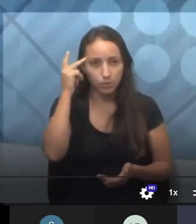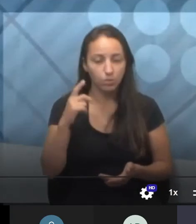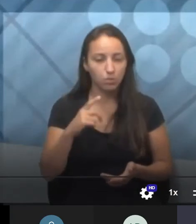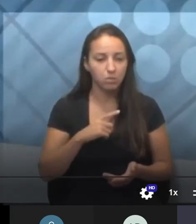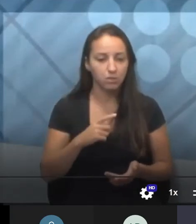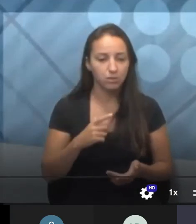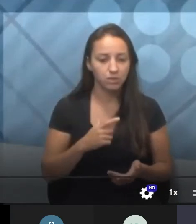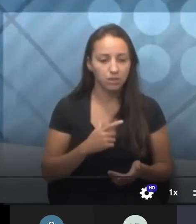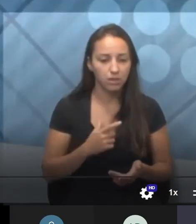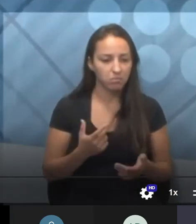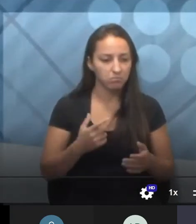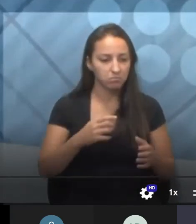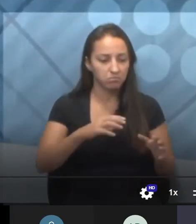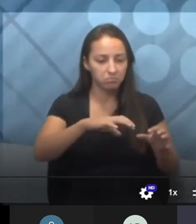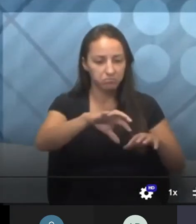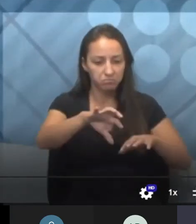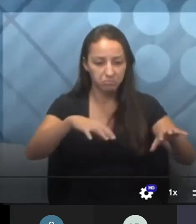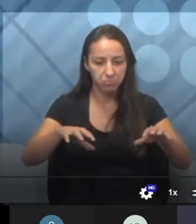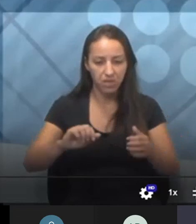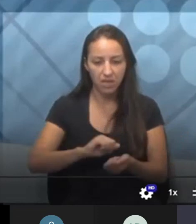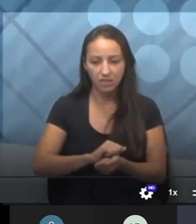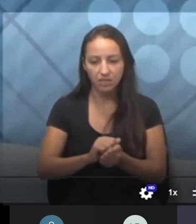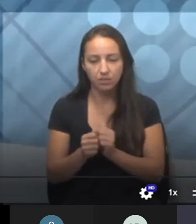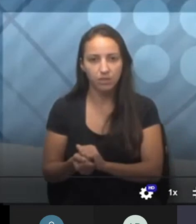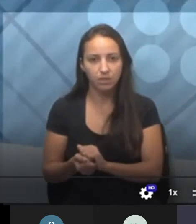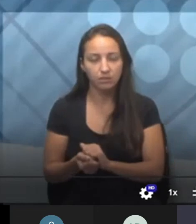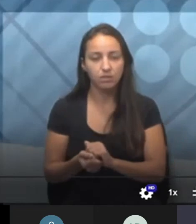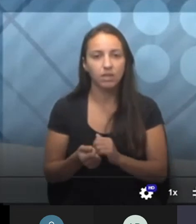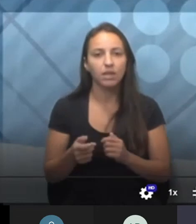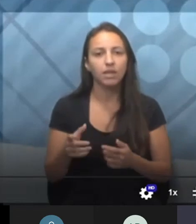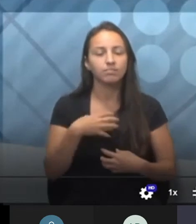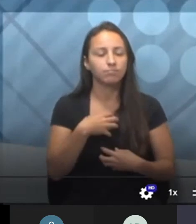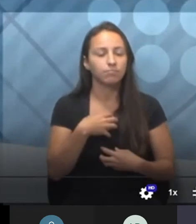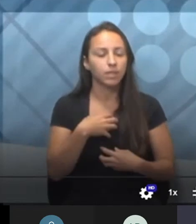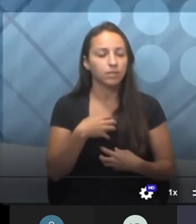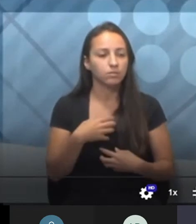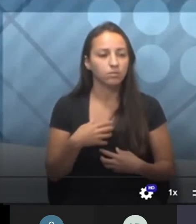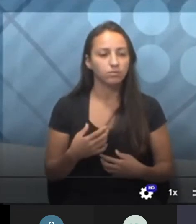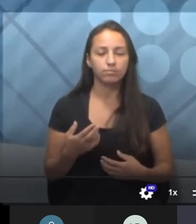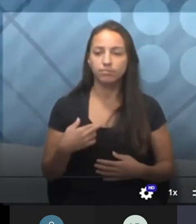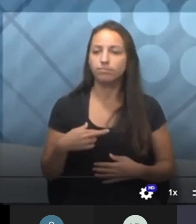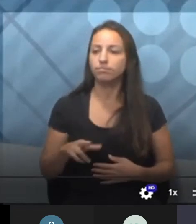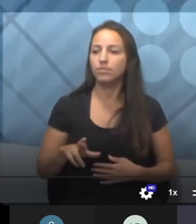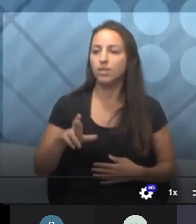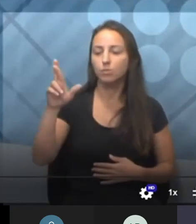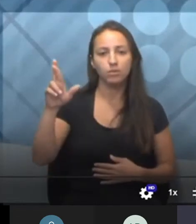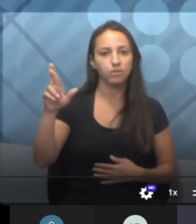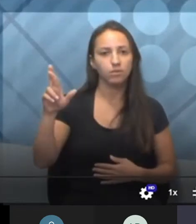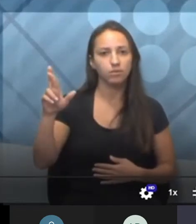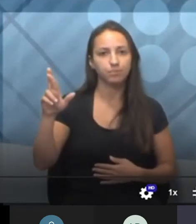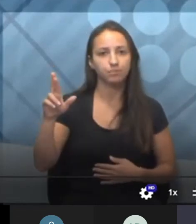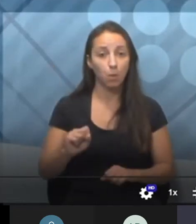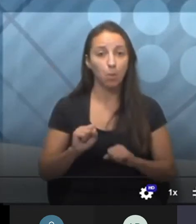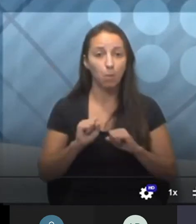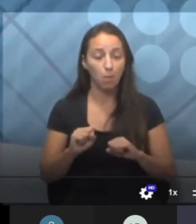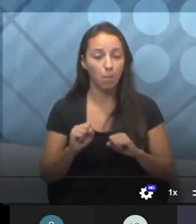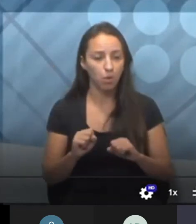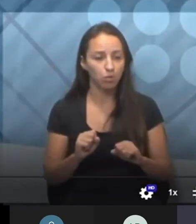controle sobre o ambiente, mais ela se sente, além de pertencente, também proprietária. Ela sente que ela